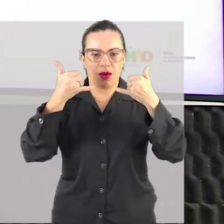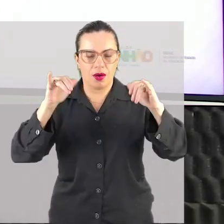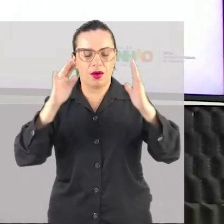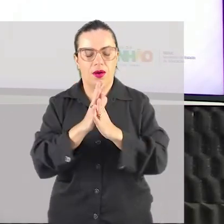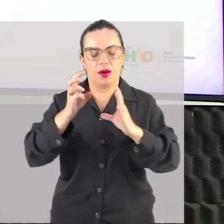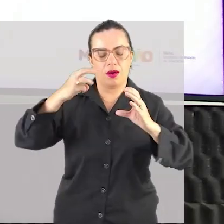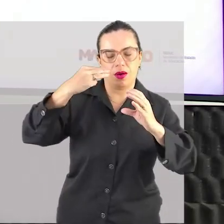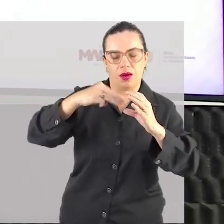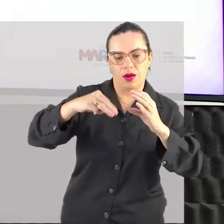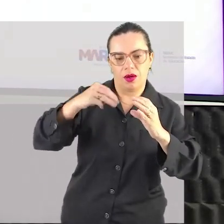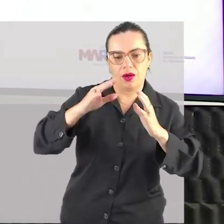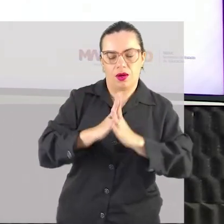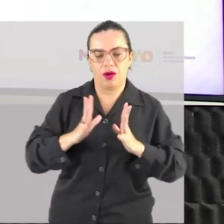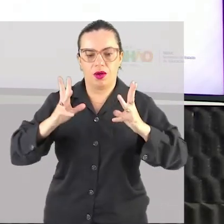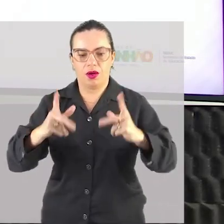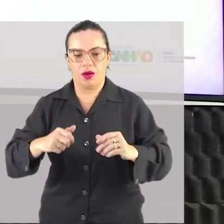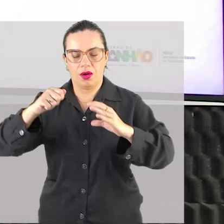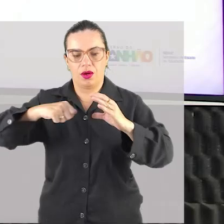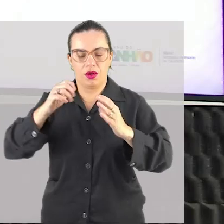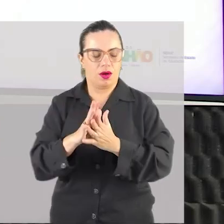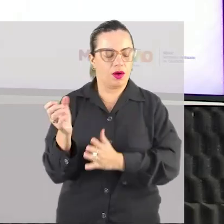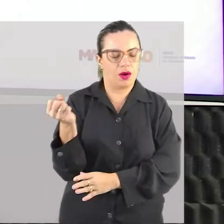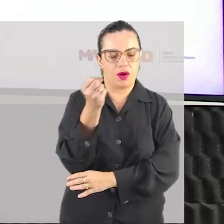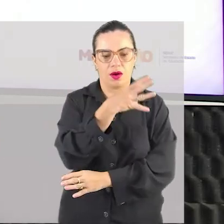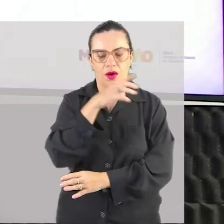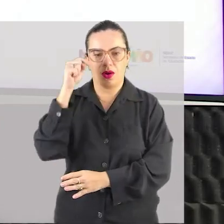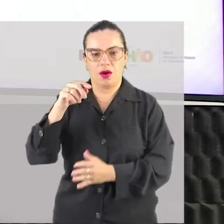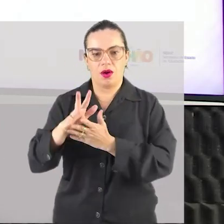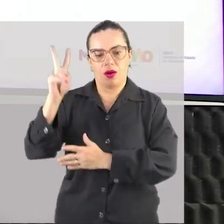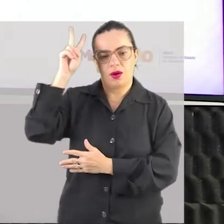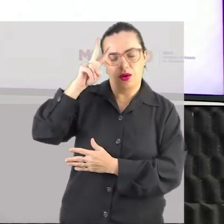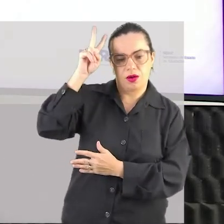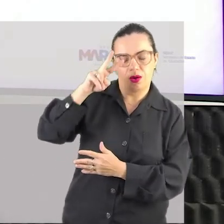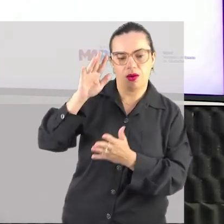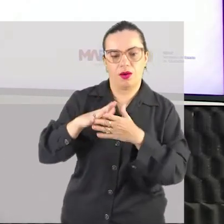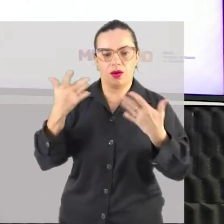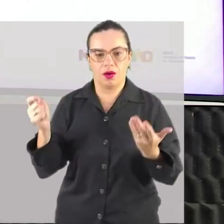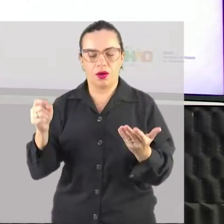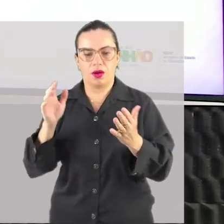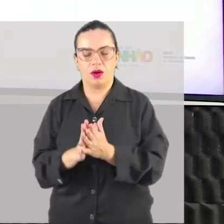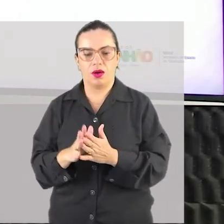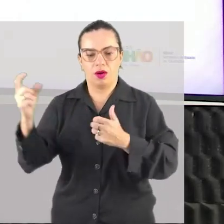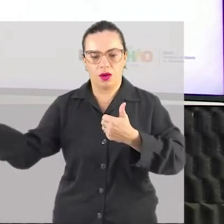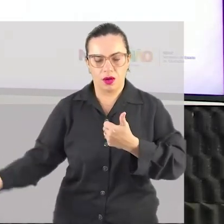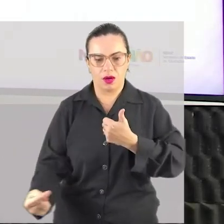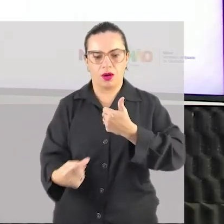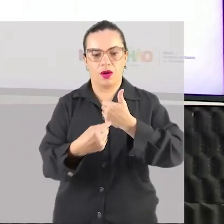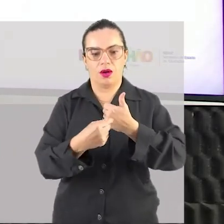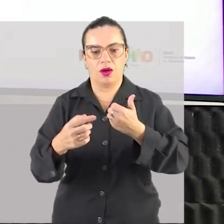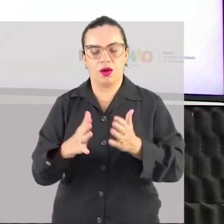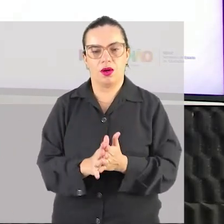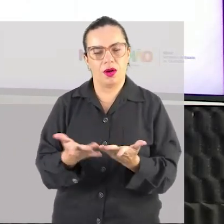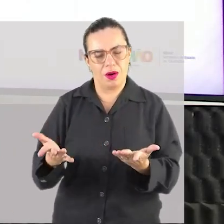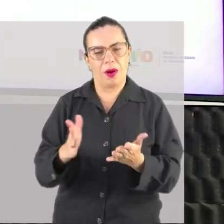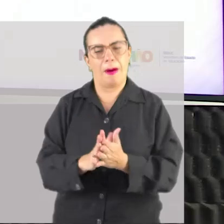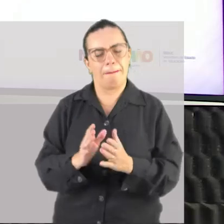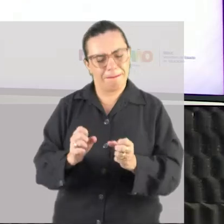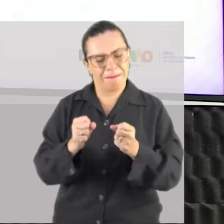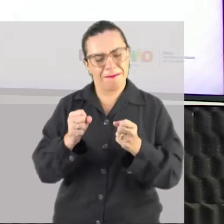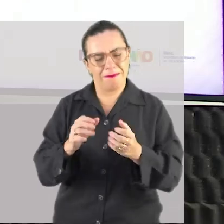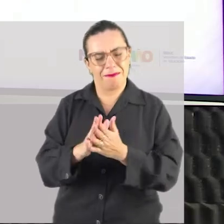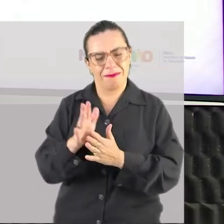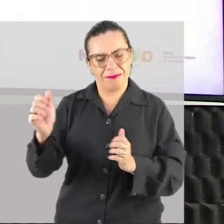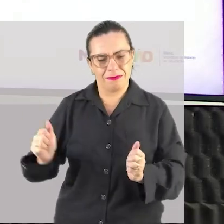Em dias assim toda vez que sair um vídeo novo você vai ser lembrado tá não deixa de curtir não deixa de seguir a gente para poder dar